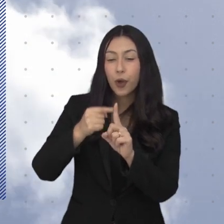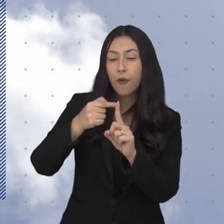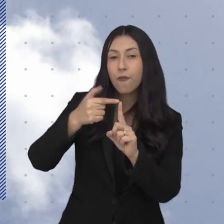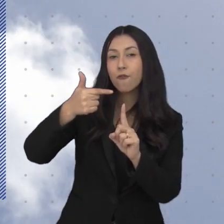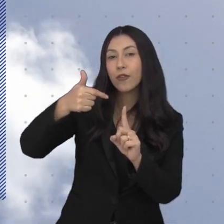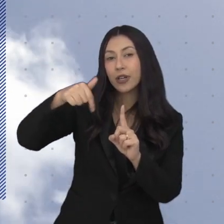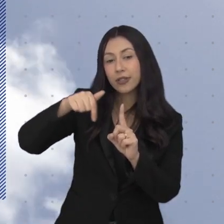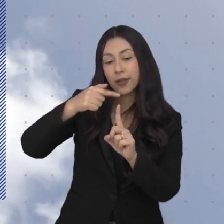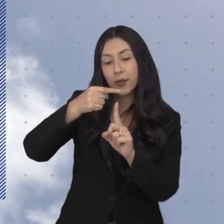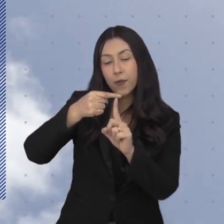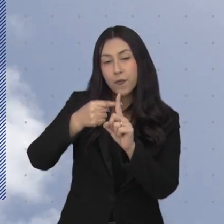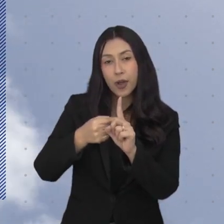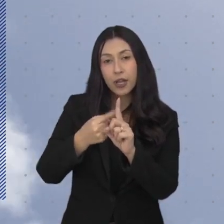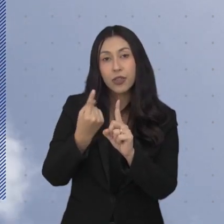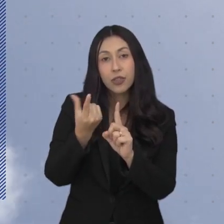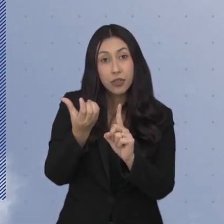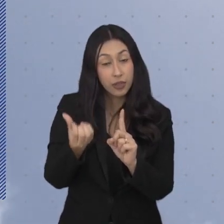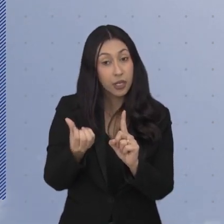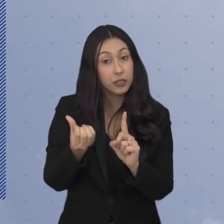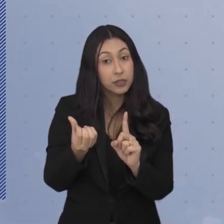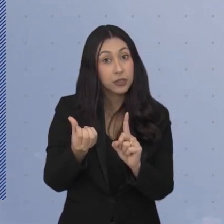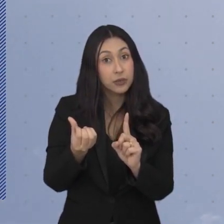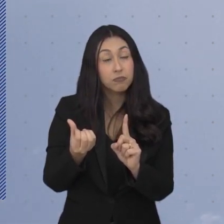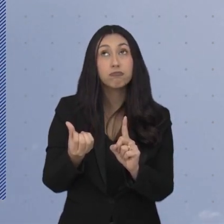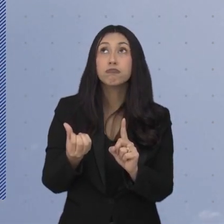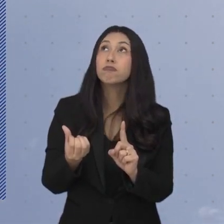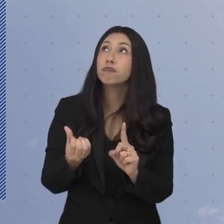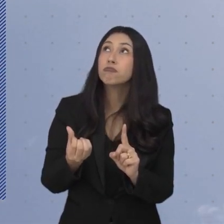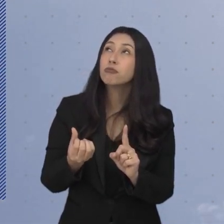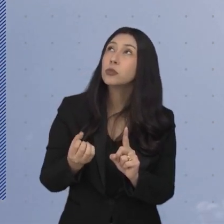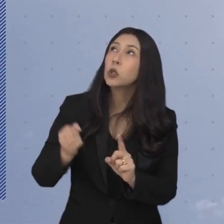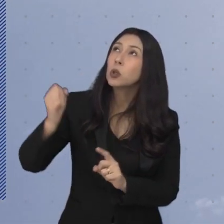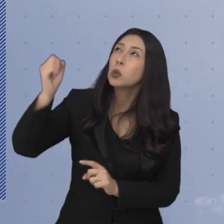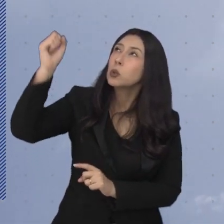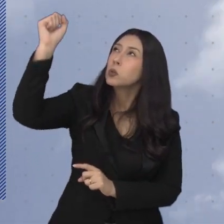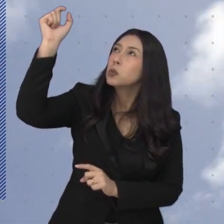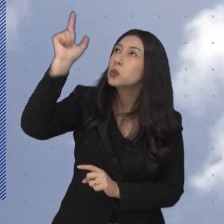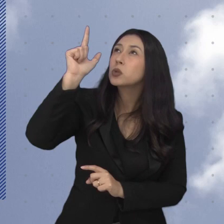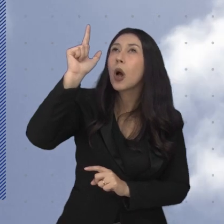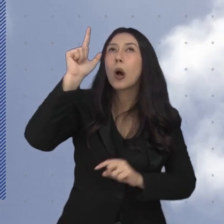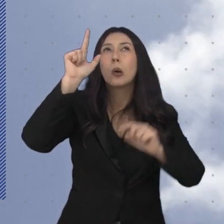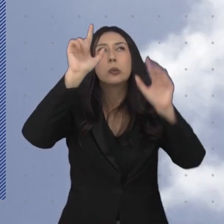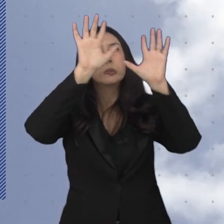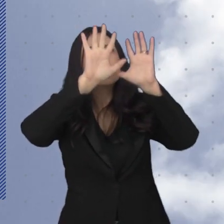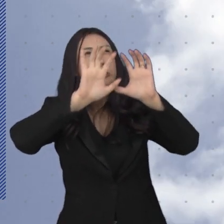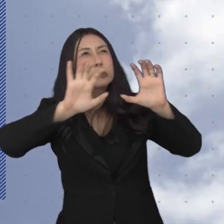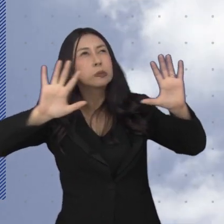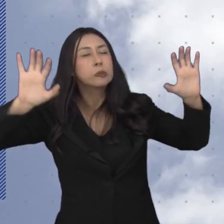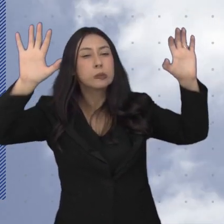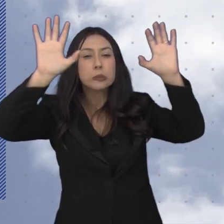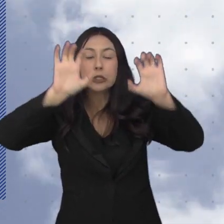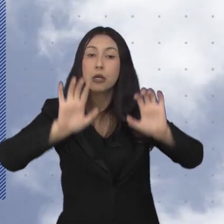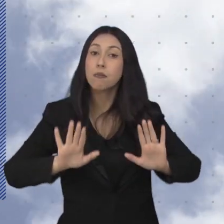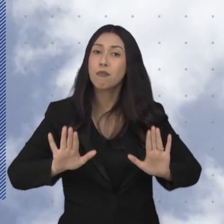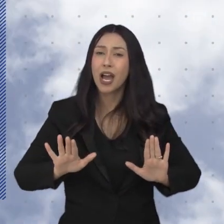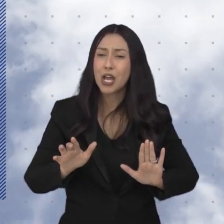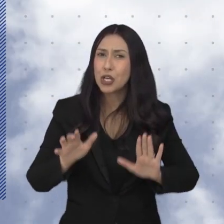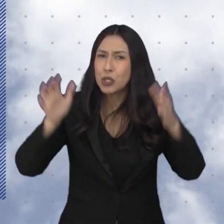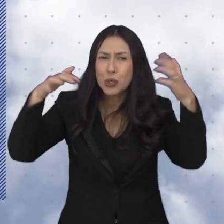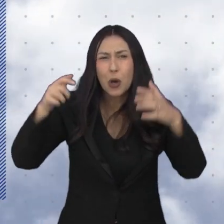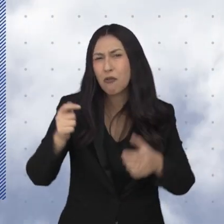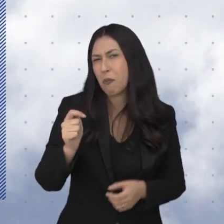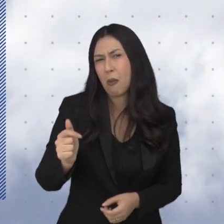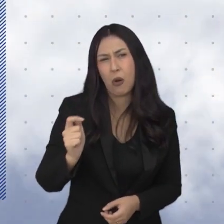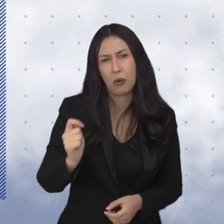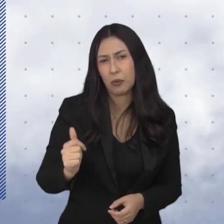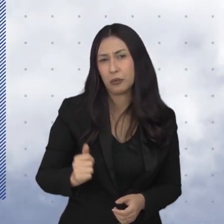de 27 graus e mínima de 16. O dia alterna períodos de céu aberto e sol com nuvens, mas há pouca